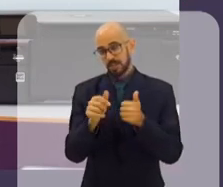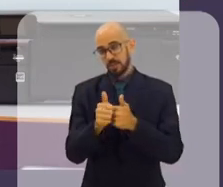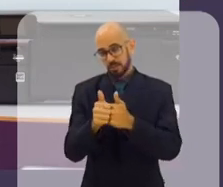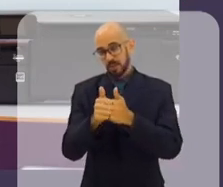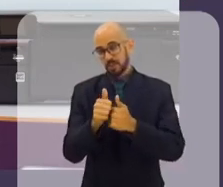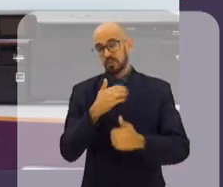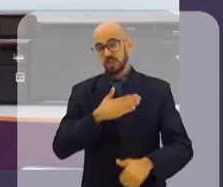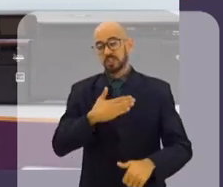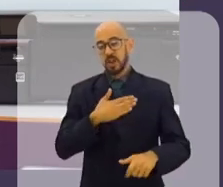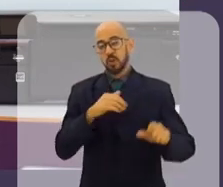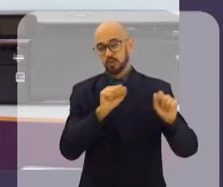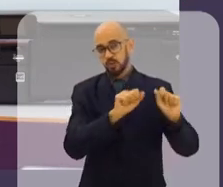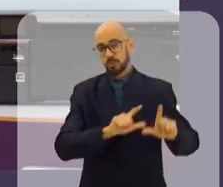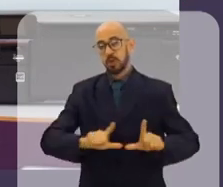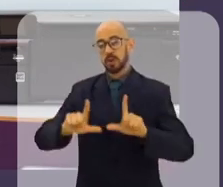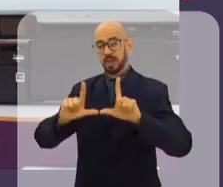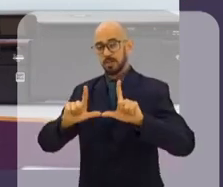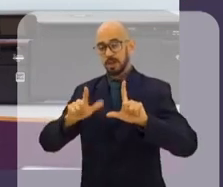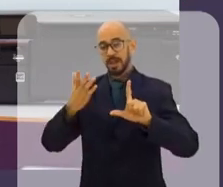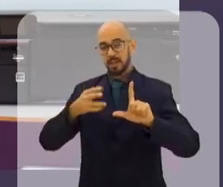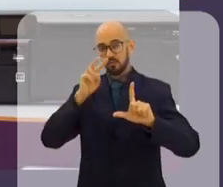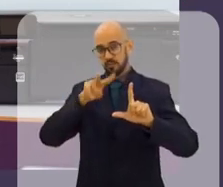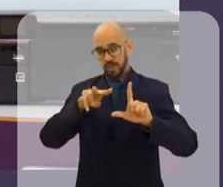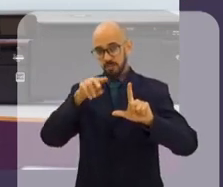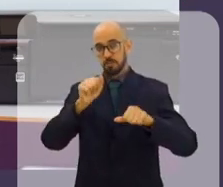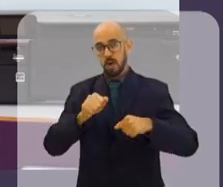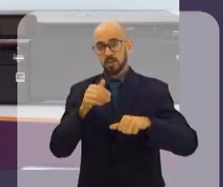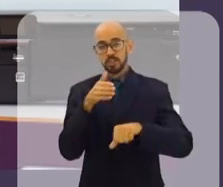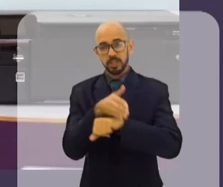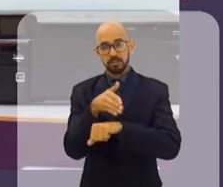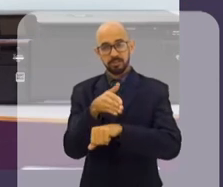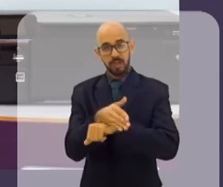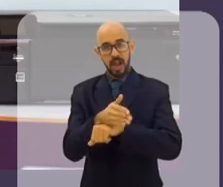você gostou do programa, quiser rever, você pode acessar